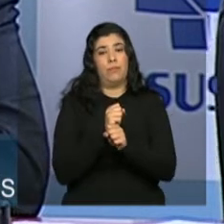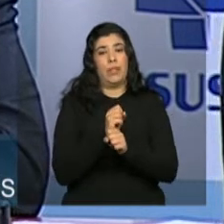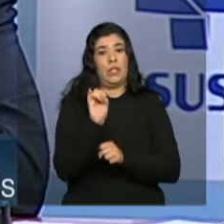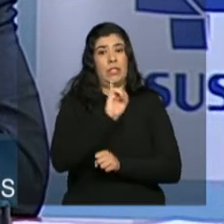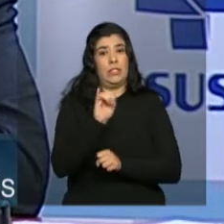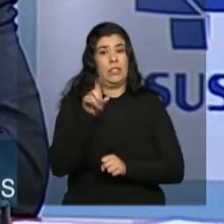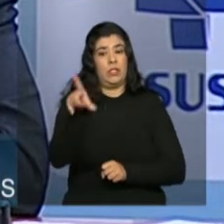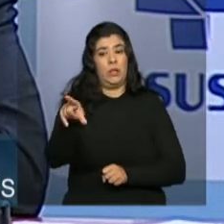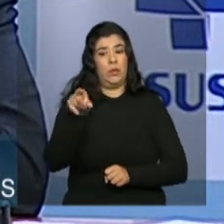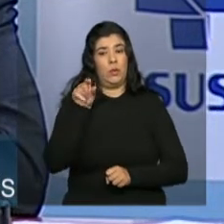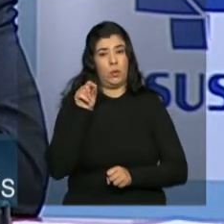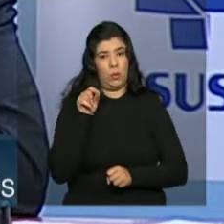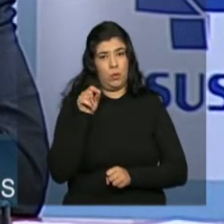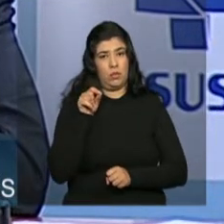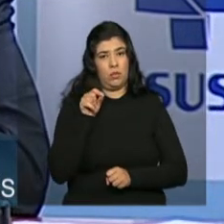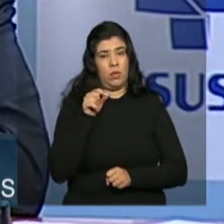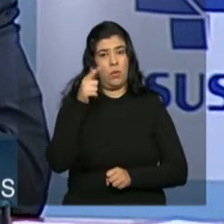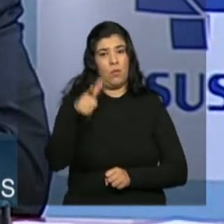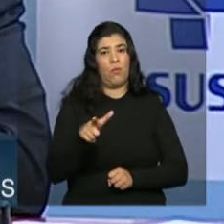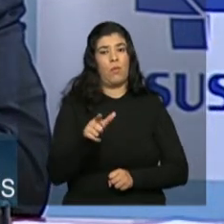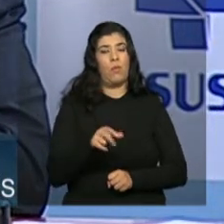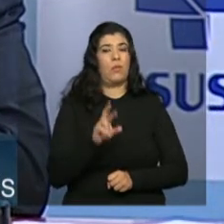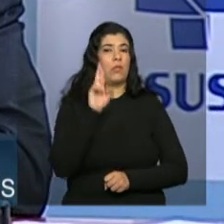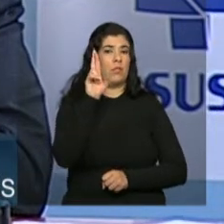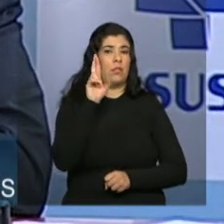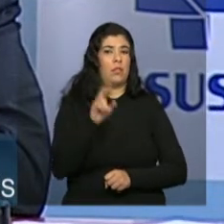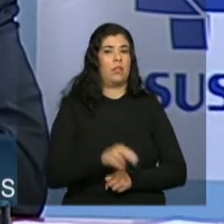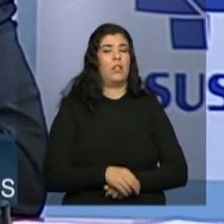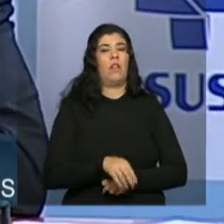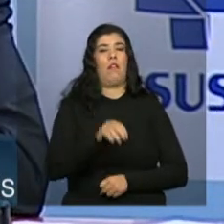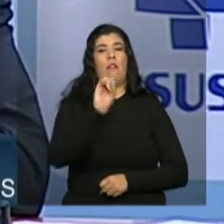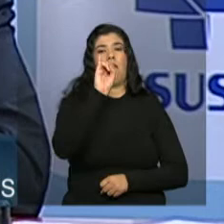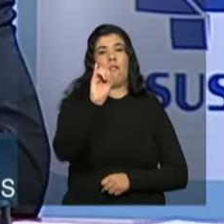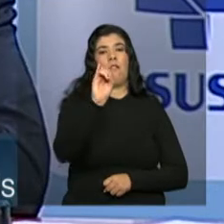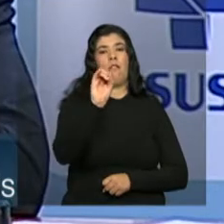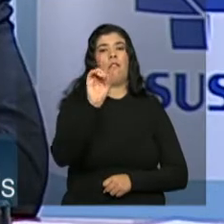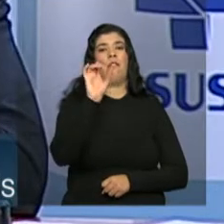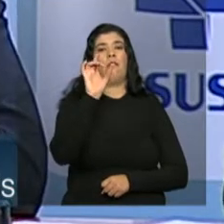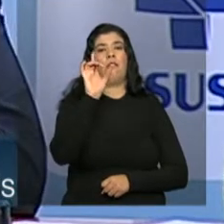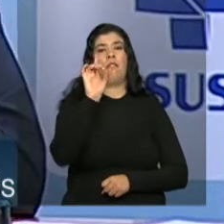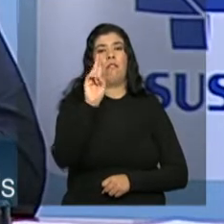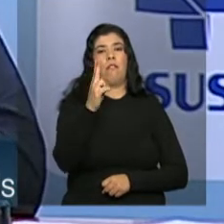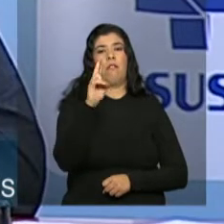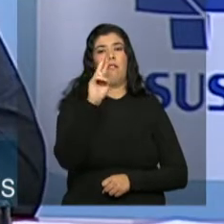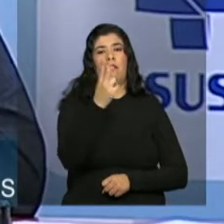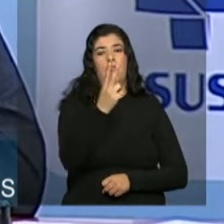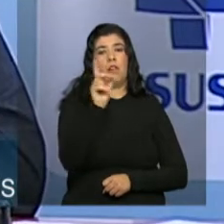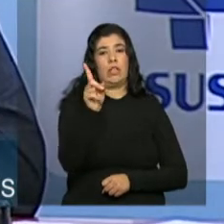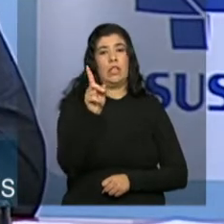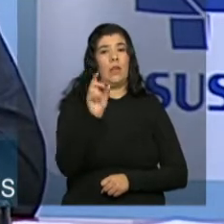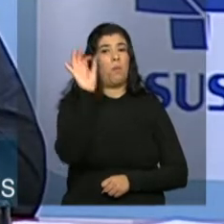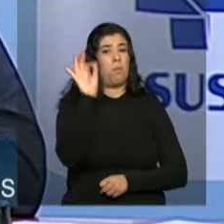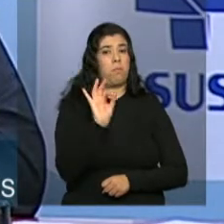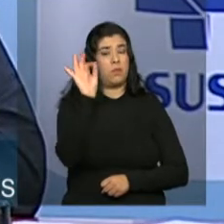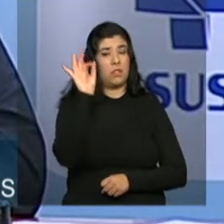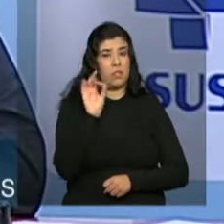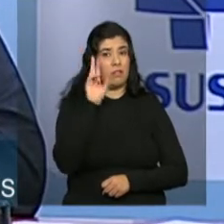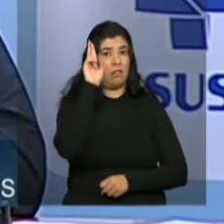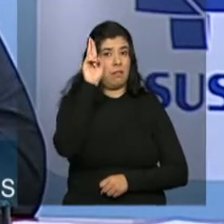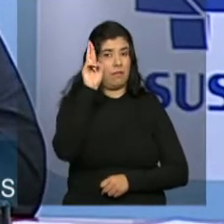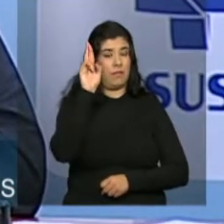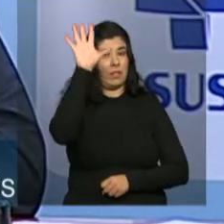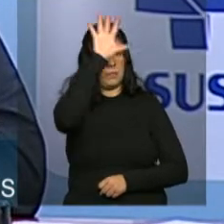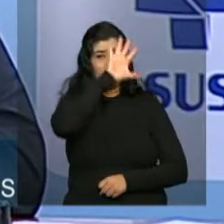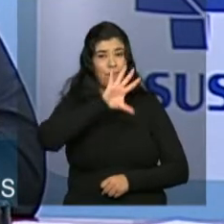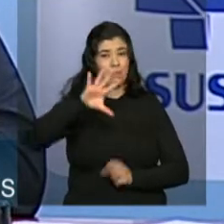a gente aplica agora oh yeahhh oh referindo ao Hitman não é que enfim fique também o Internacional ele passa